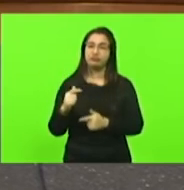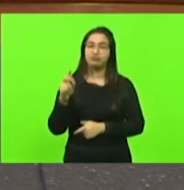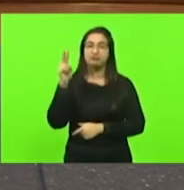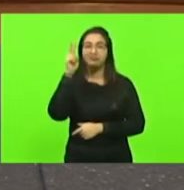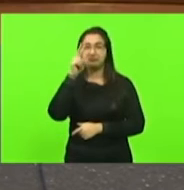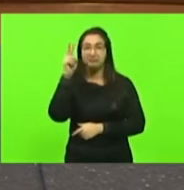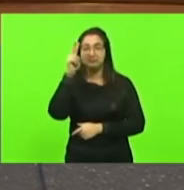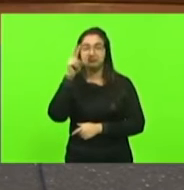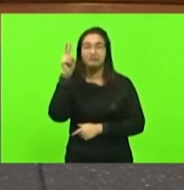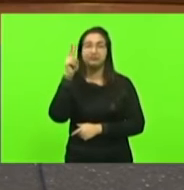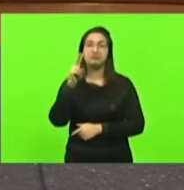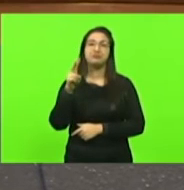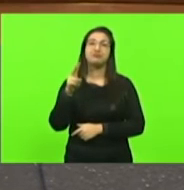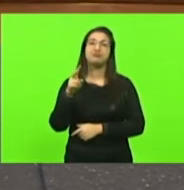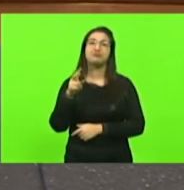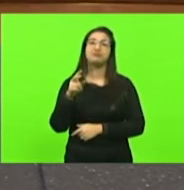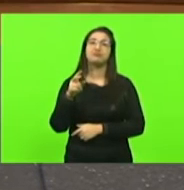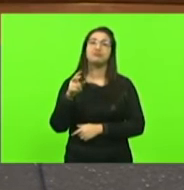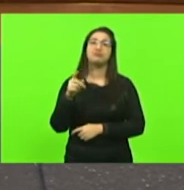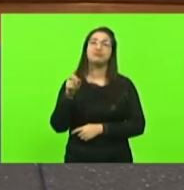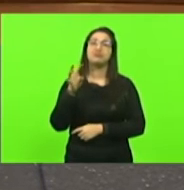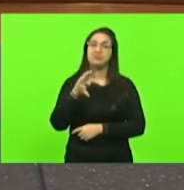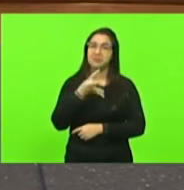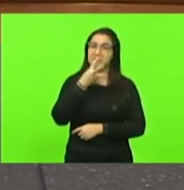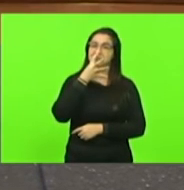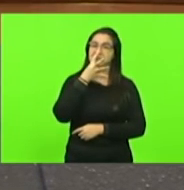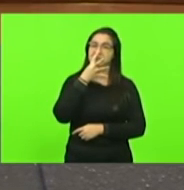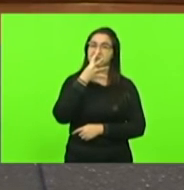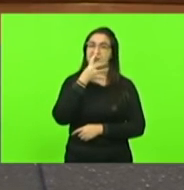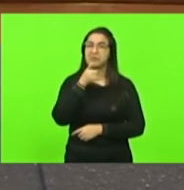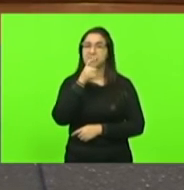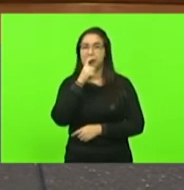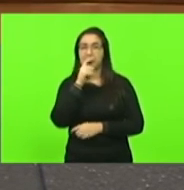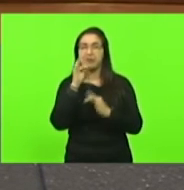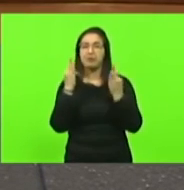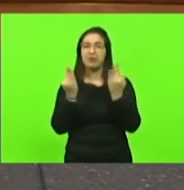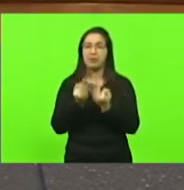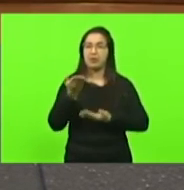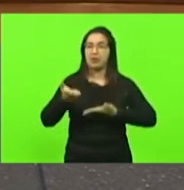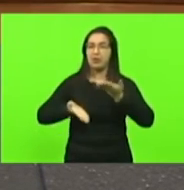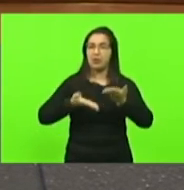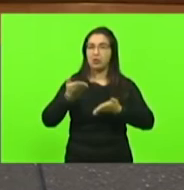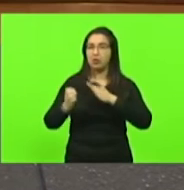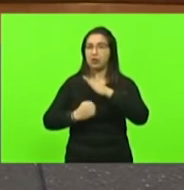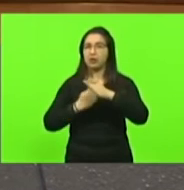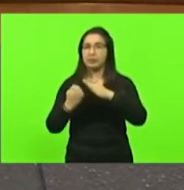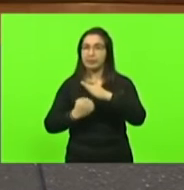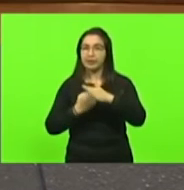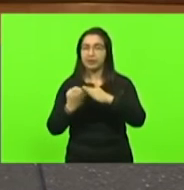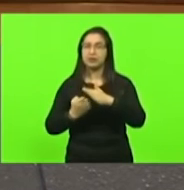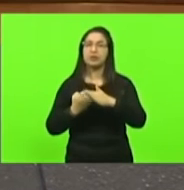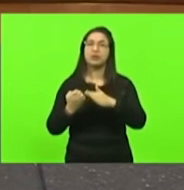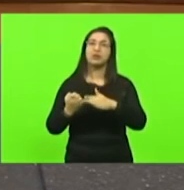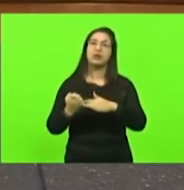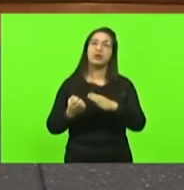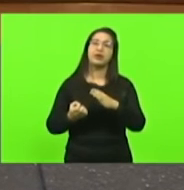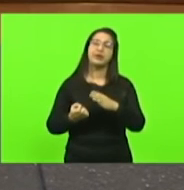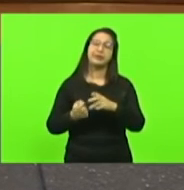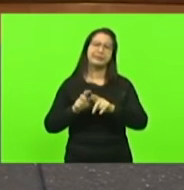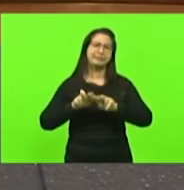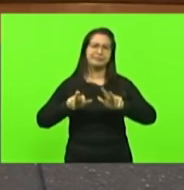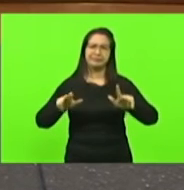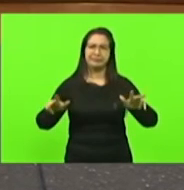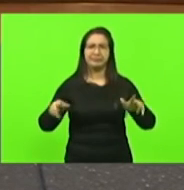exemplo como cidadão como pai de família como empresário e empreendedor e